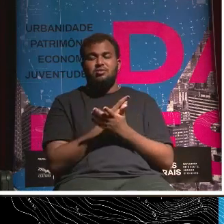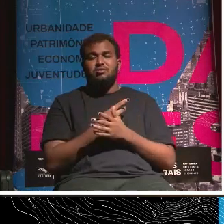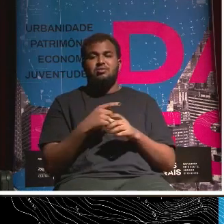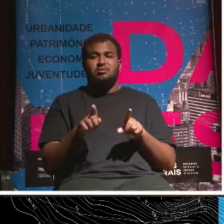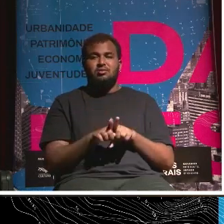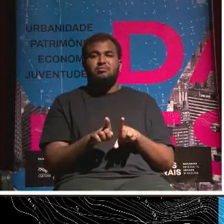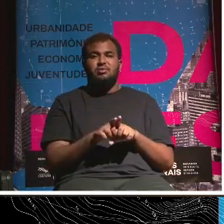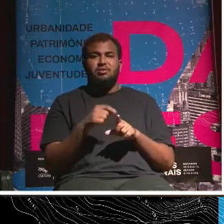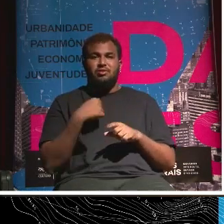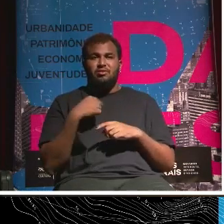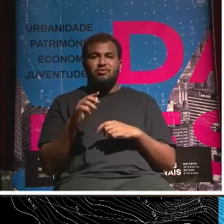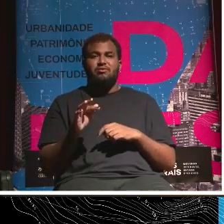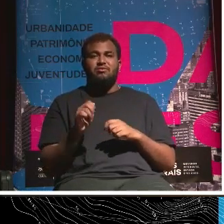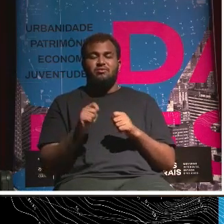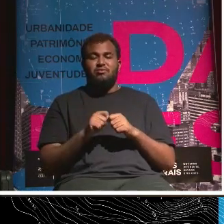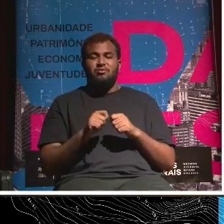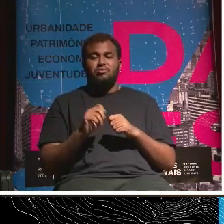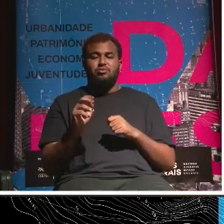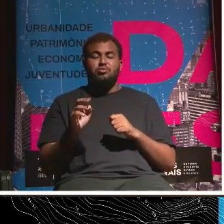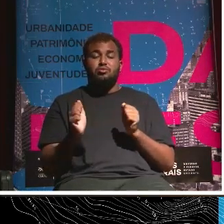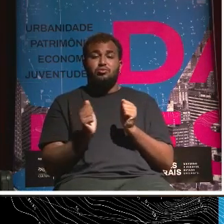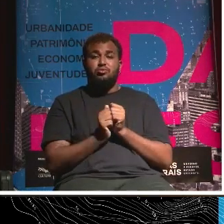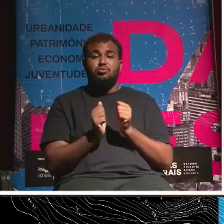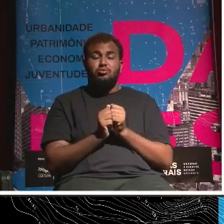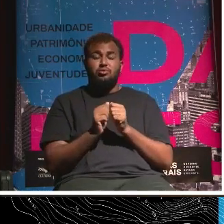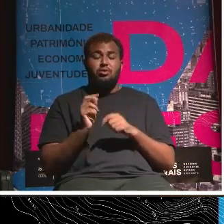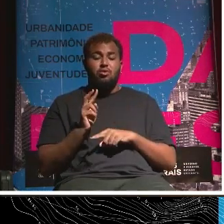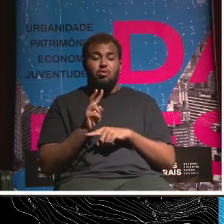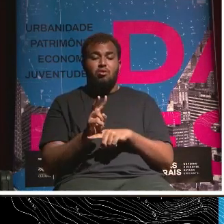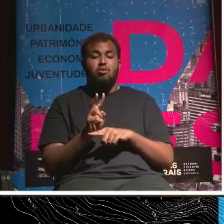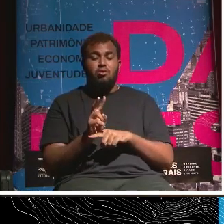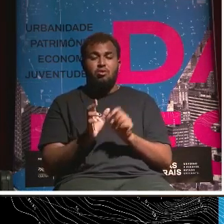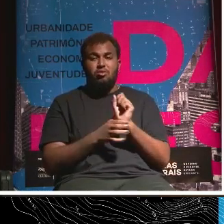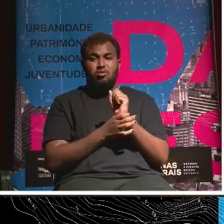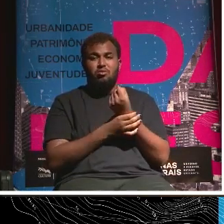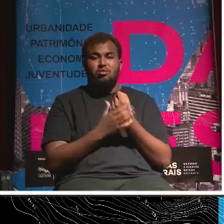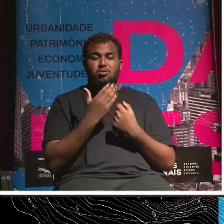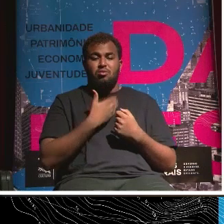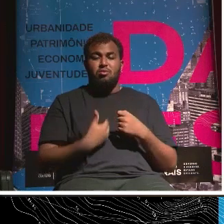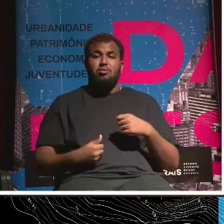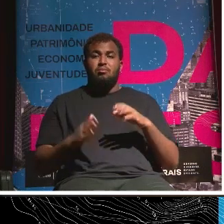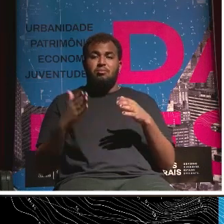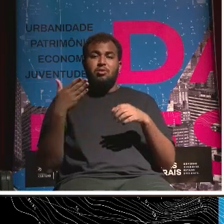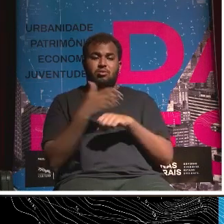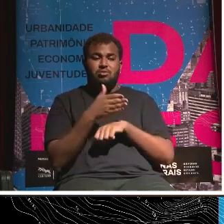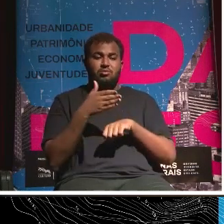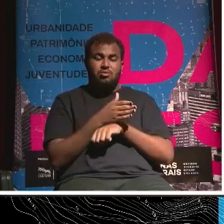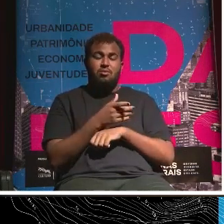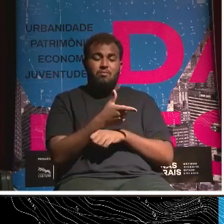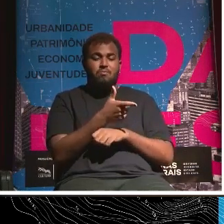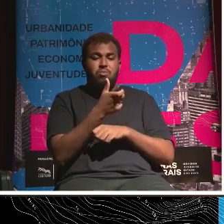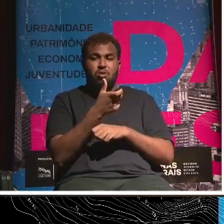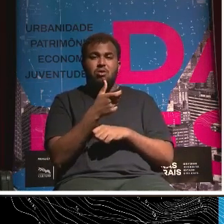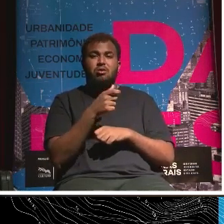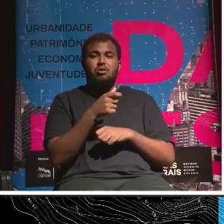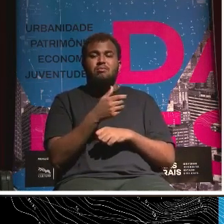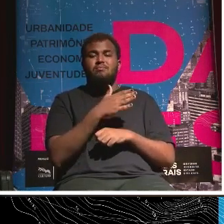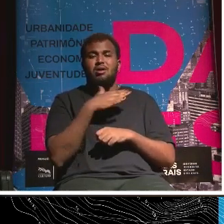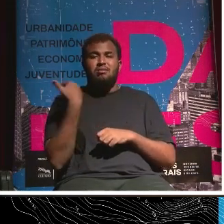alvará. Então, eu tinha ali um respaldo da segurança pública, mas, porém, eles invadiram e mataram o Gabriel.